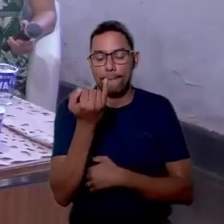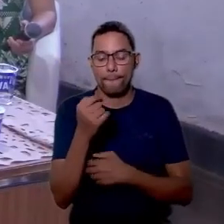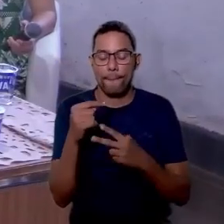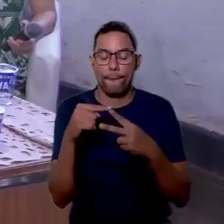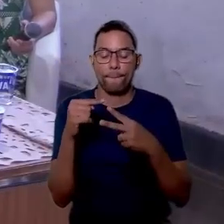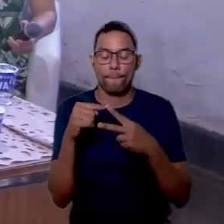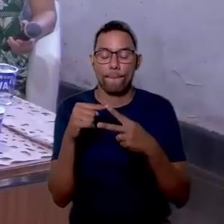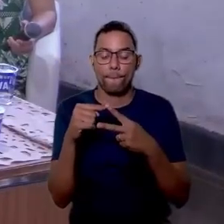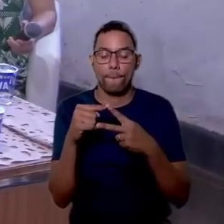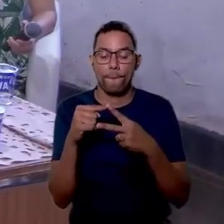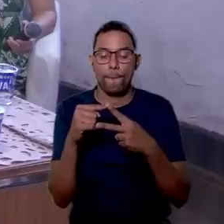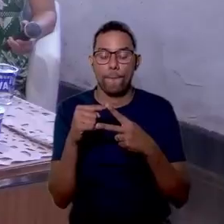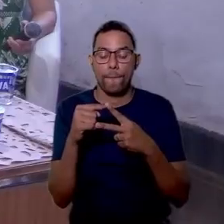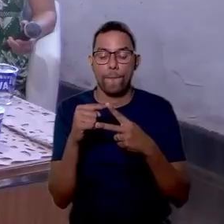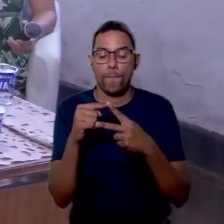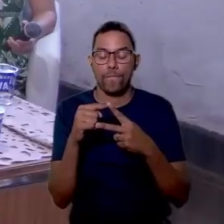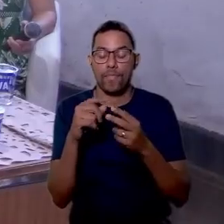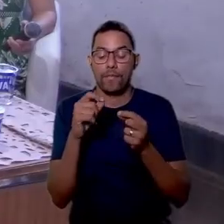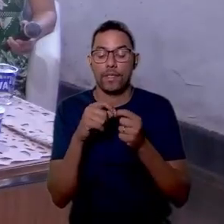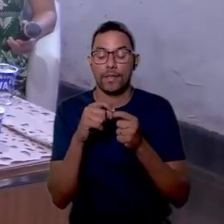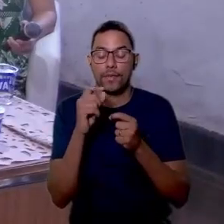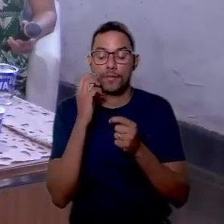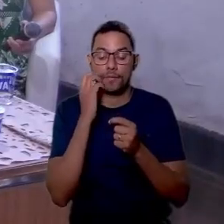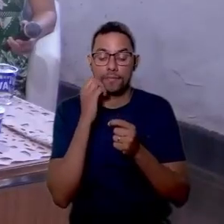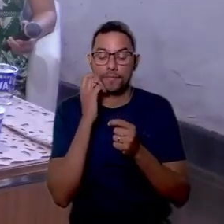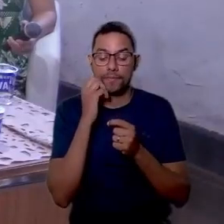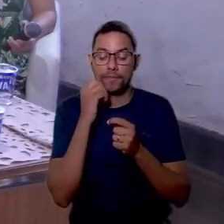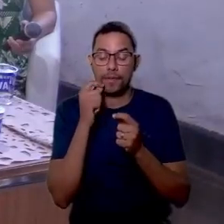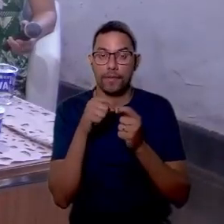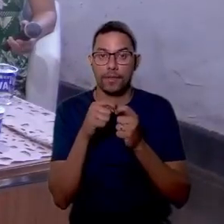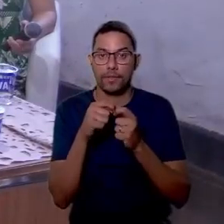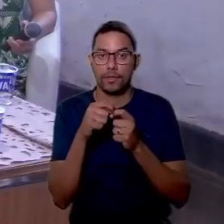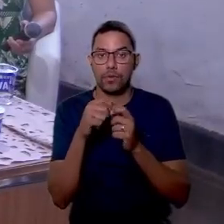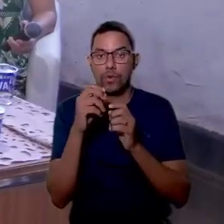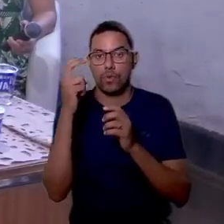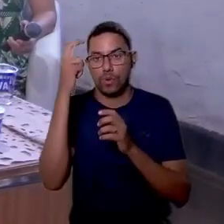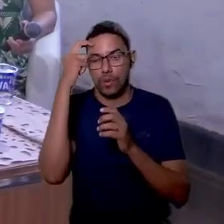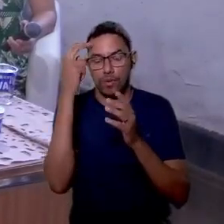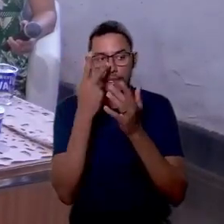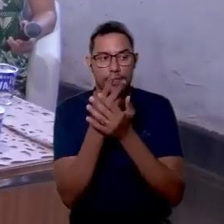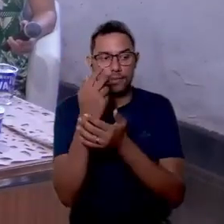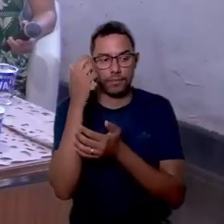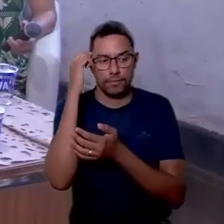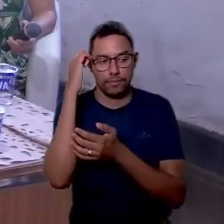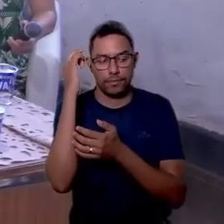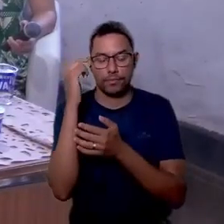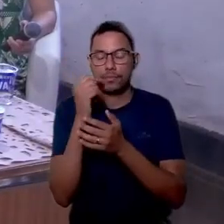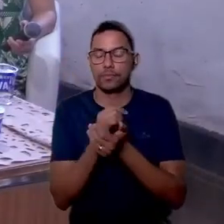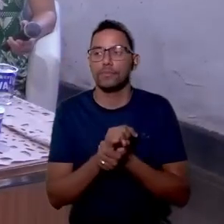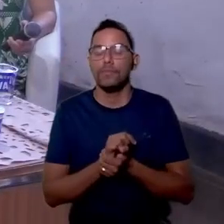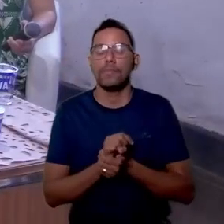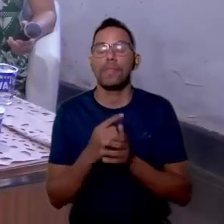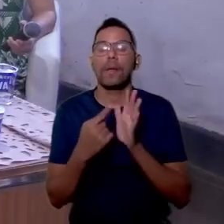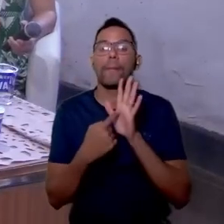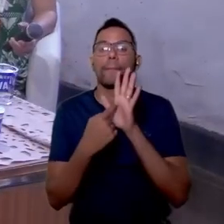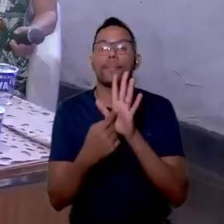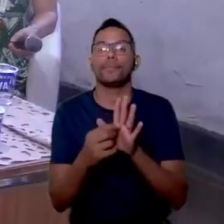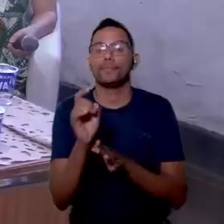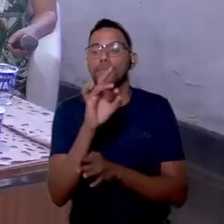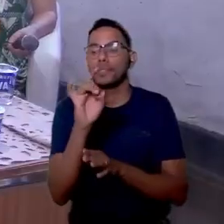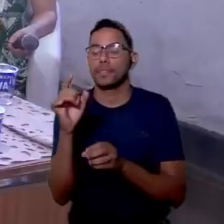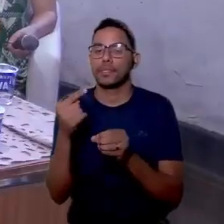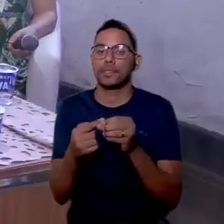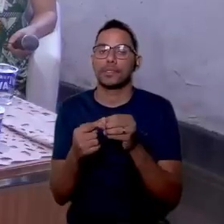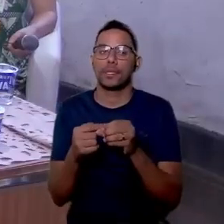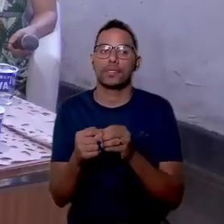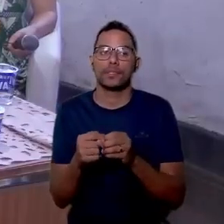importante para fazer com que a ação cultural circule. Na pontuação, para cada